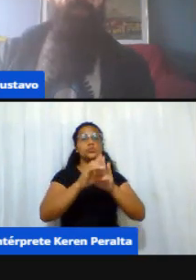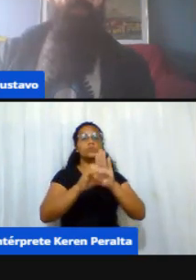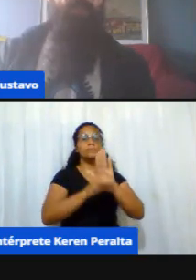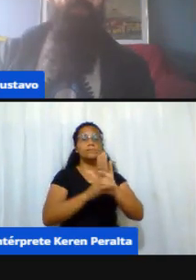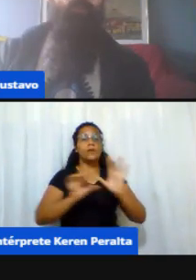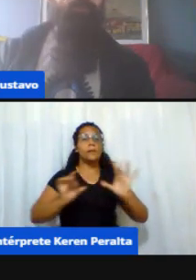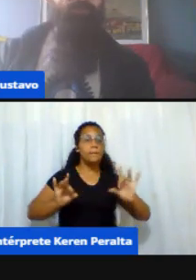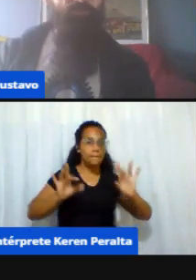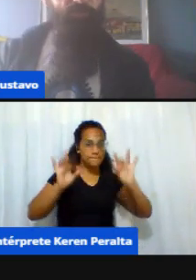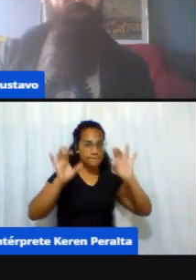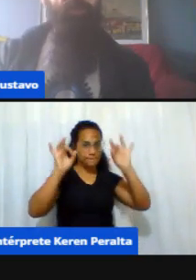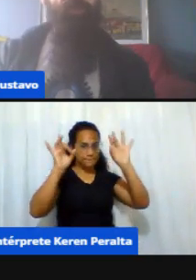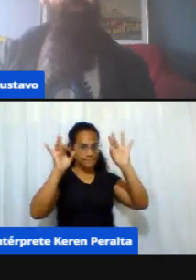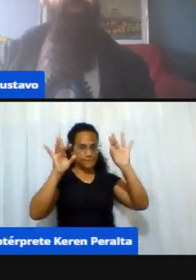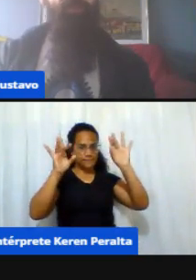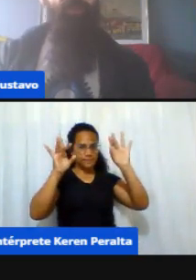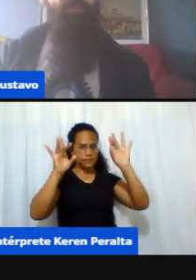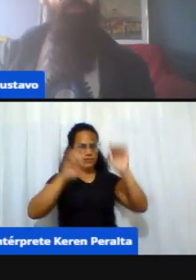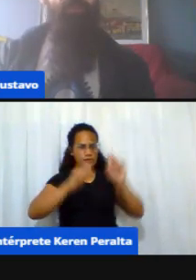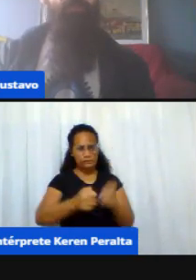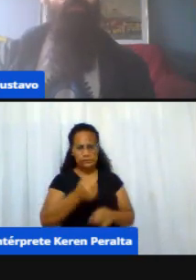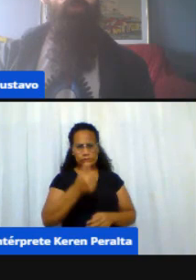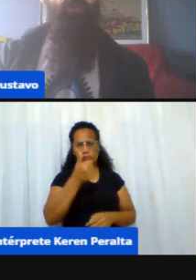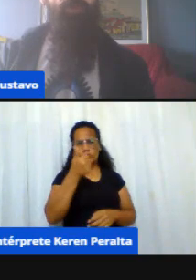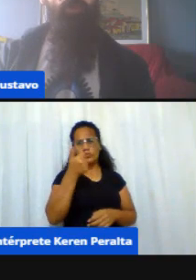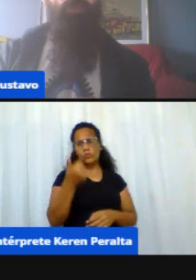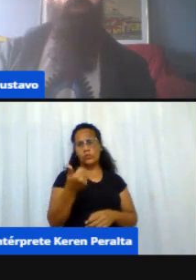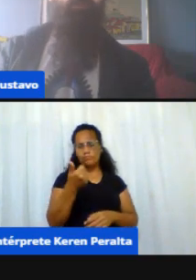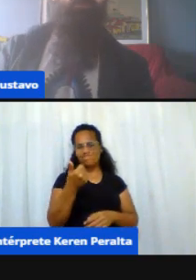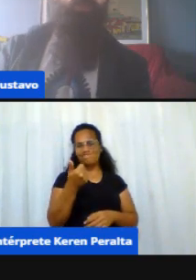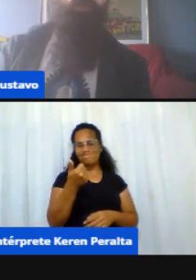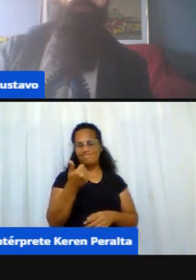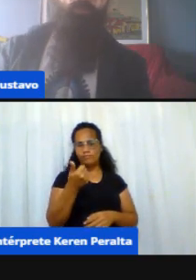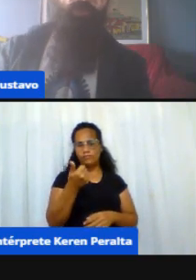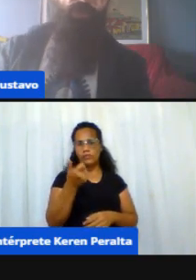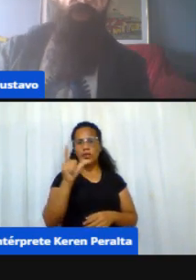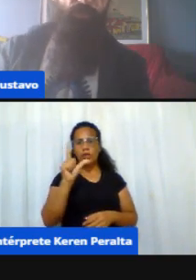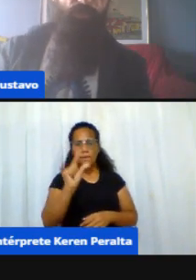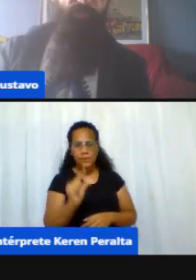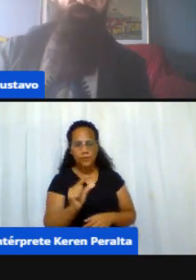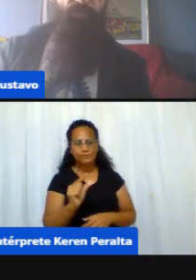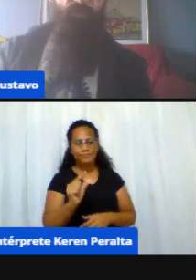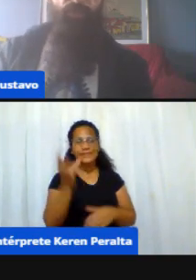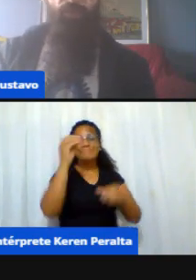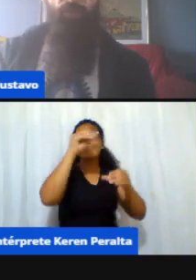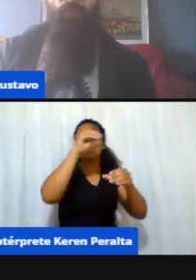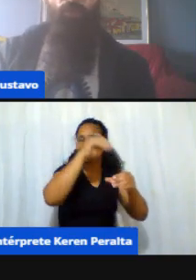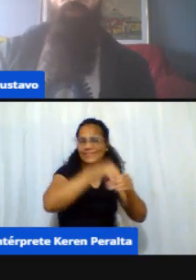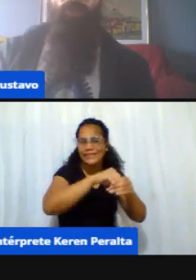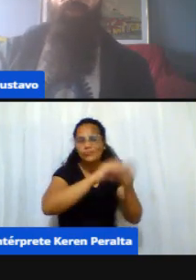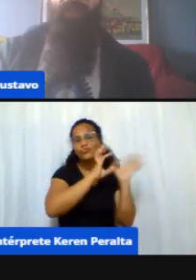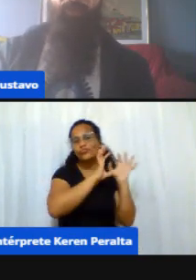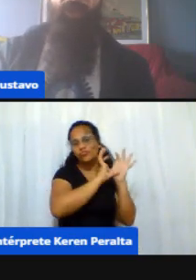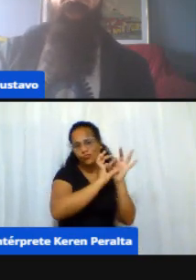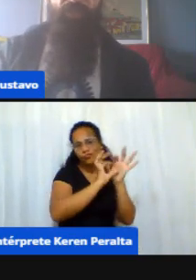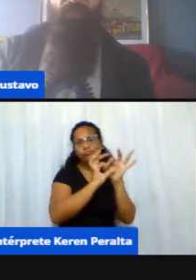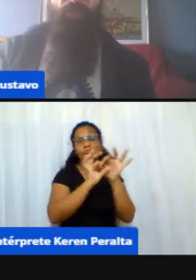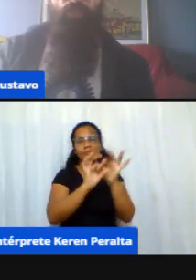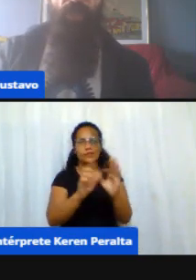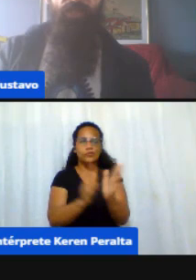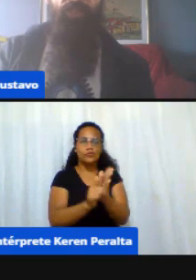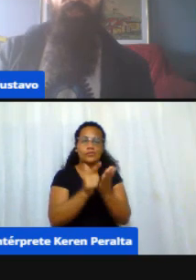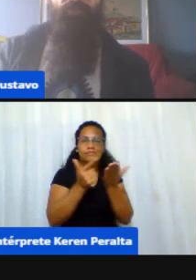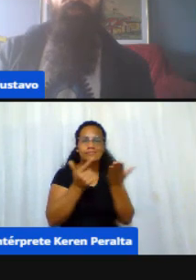quase distinção, também pertencem somente ao campo jornalístico midiático, com 2 para a prática